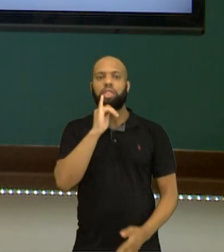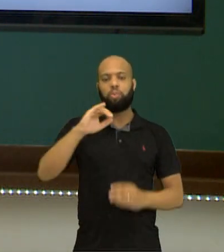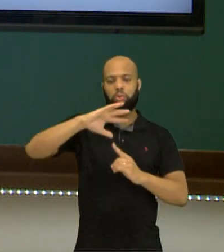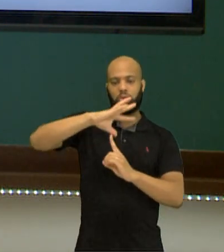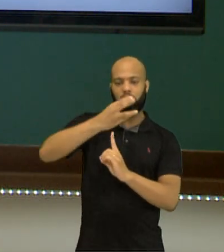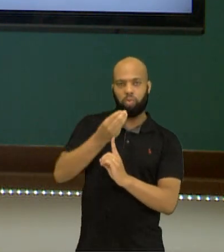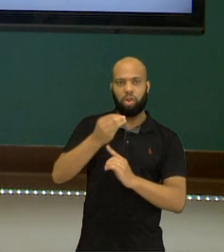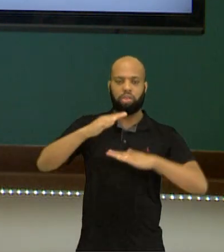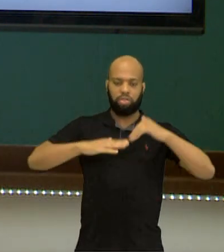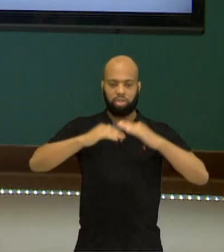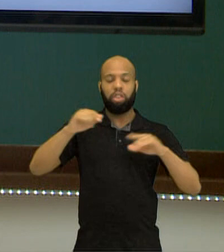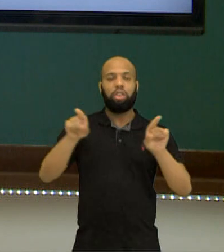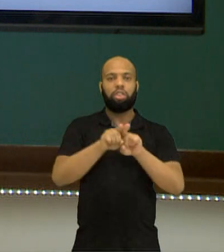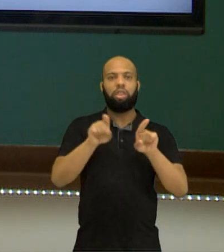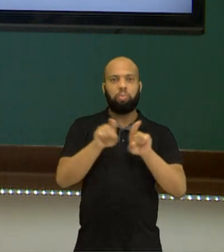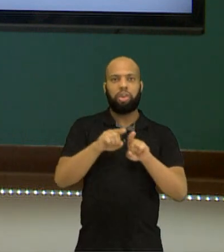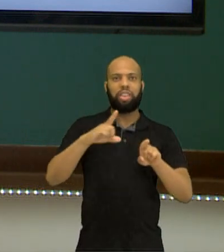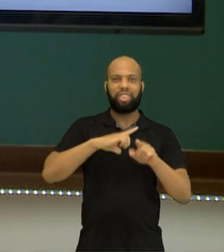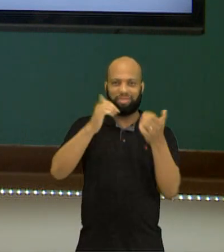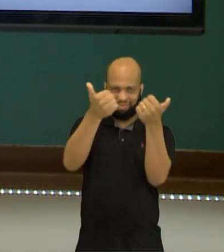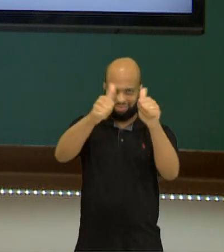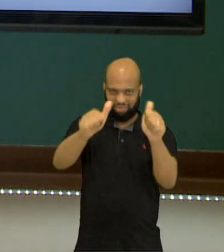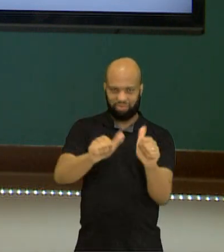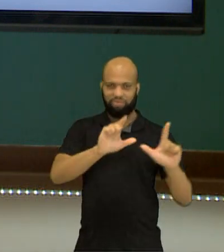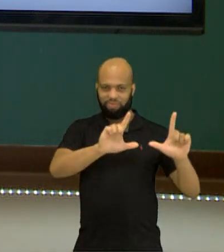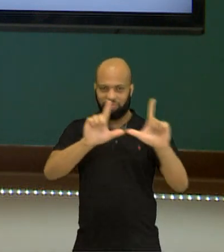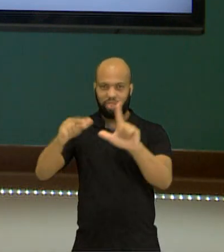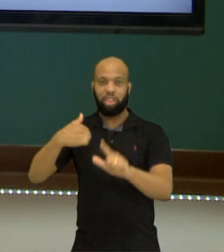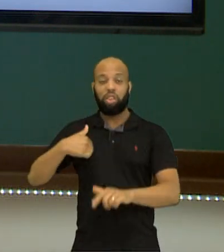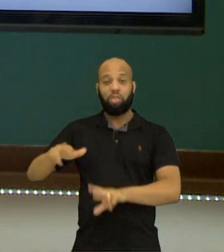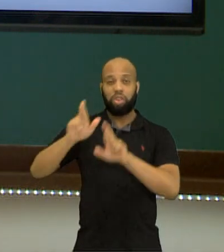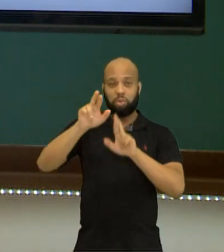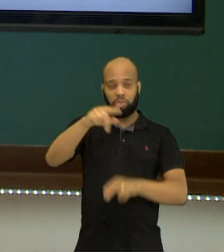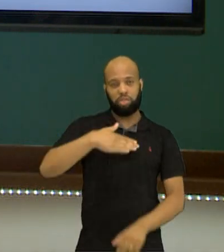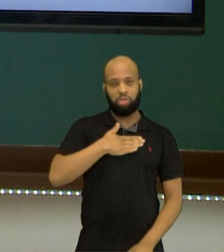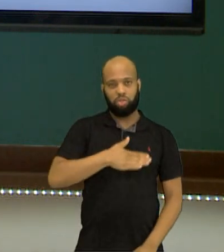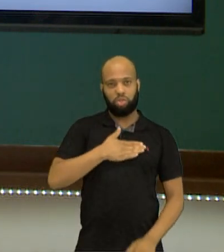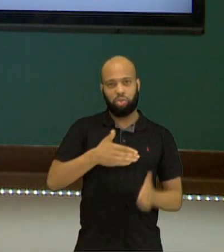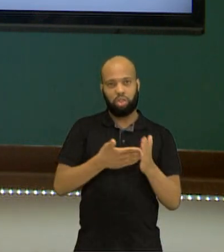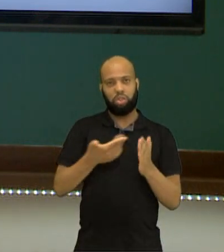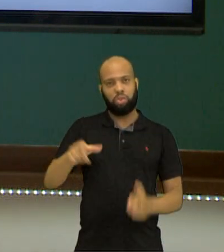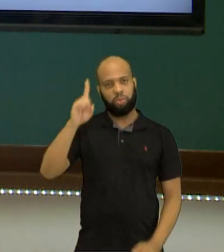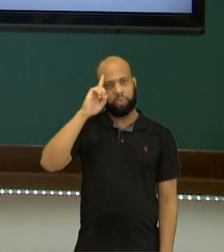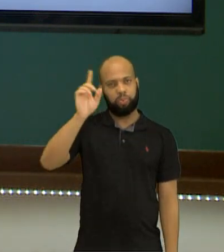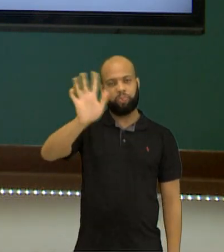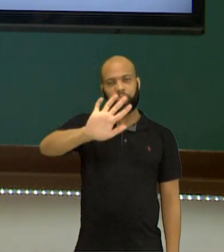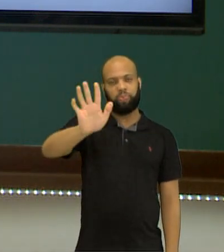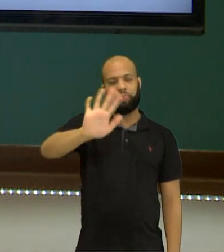artistas e obras. Eu espero que você tenha gostado e até breve.